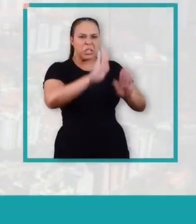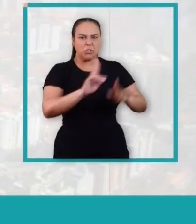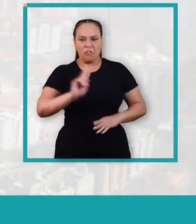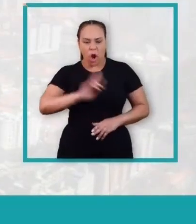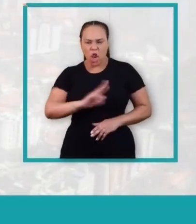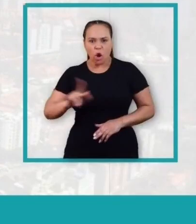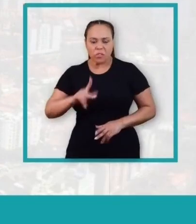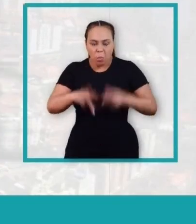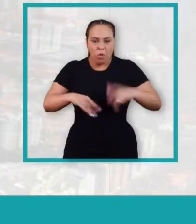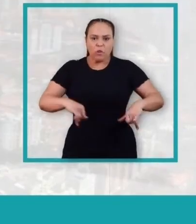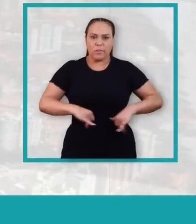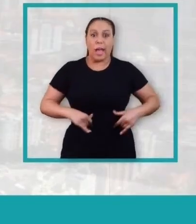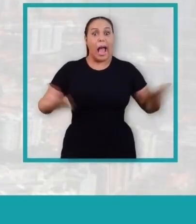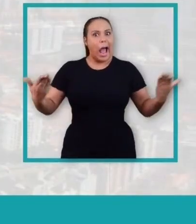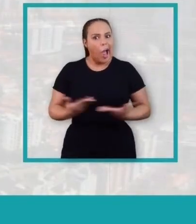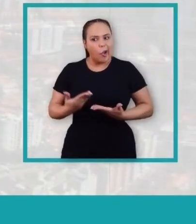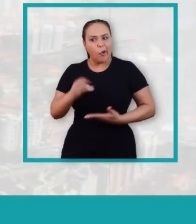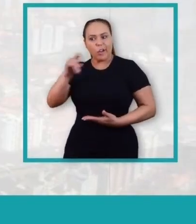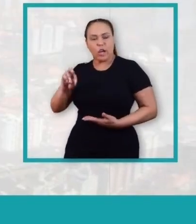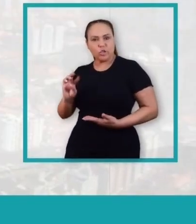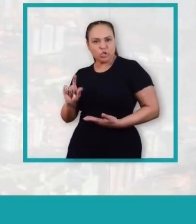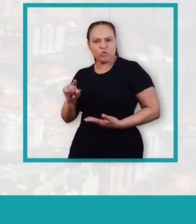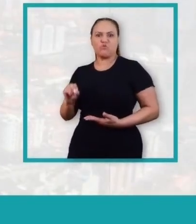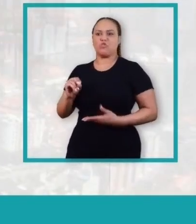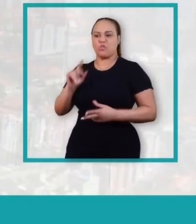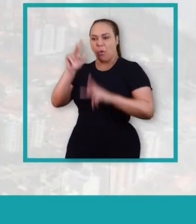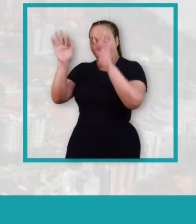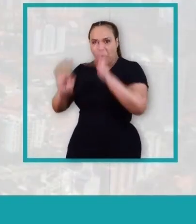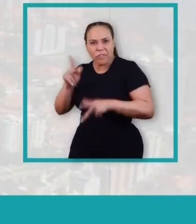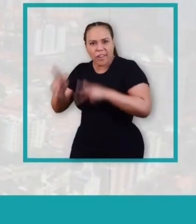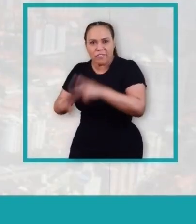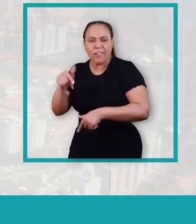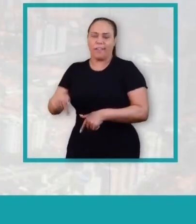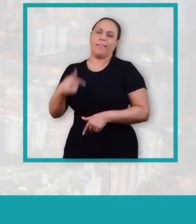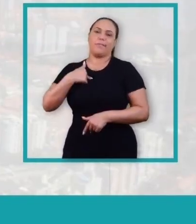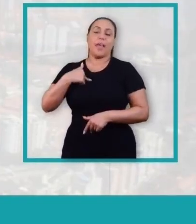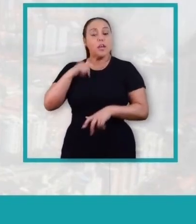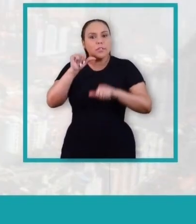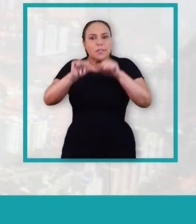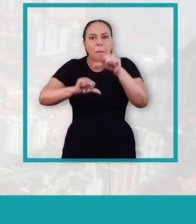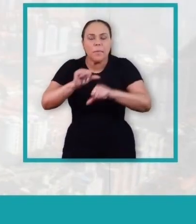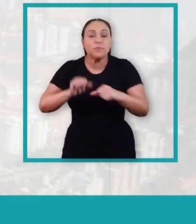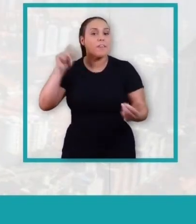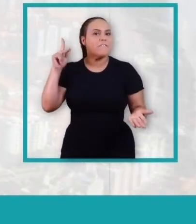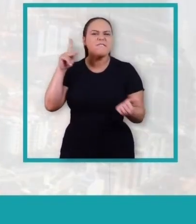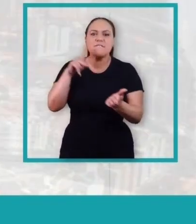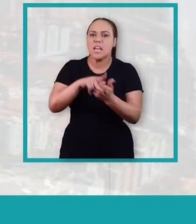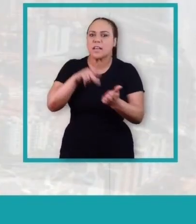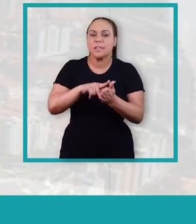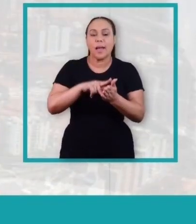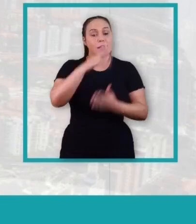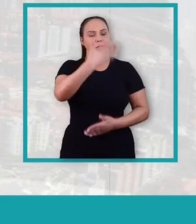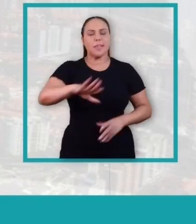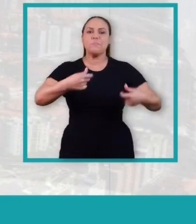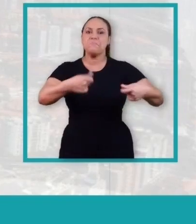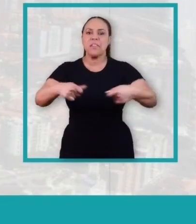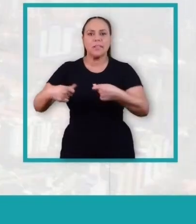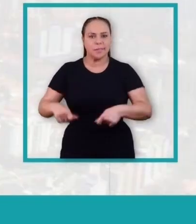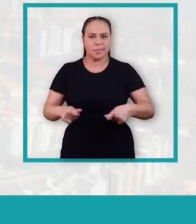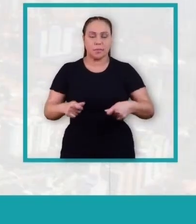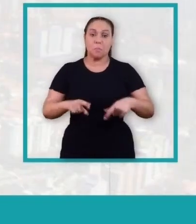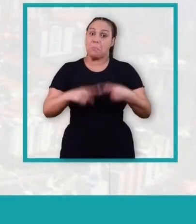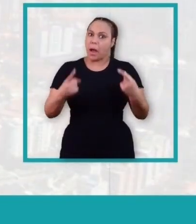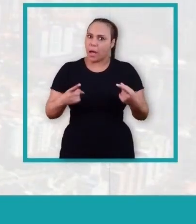Quando os ímpios governam, o povo sofre. Agora, quando o justo governa, o povo se alegra. Eu sou a renovação verdadeira que Santos